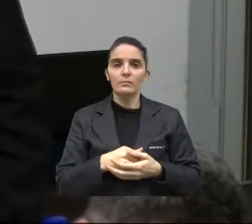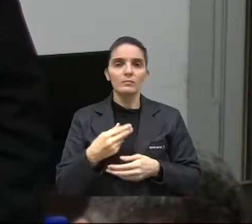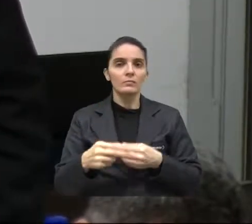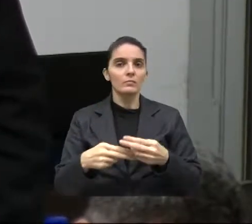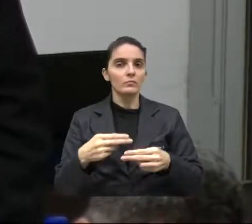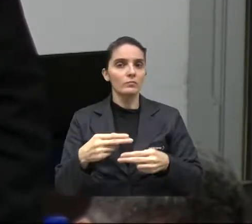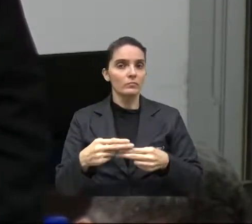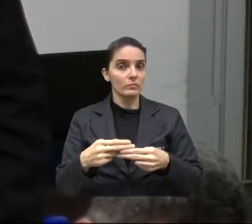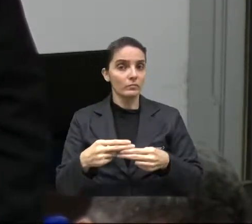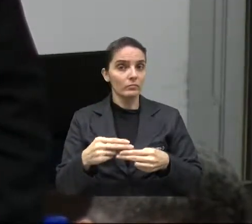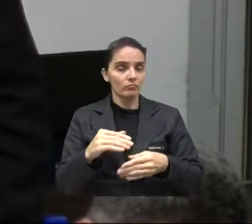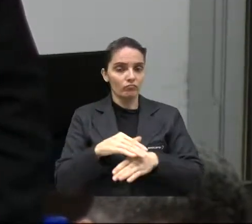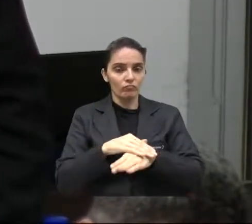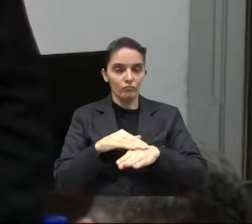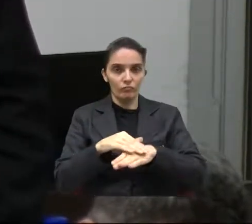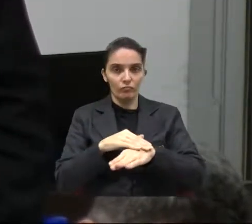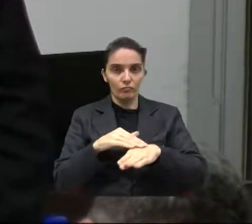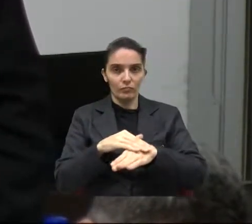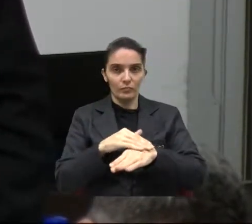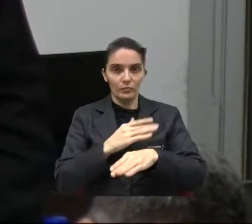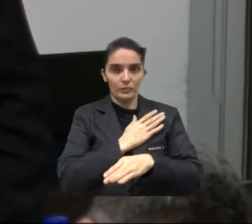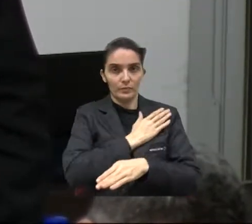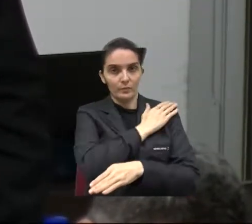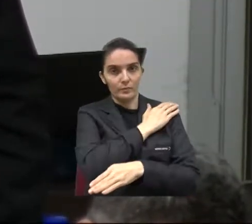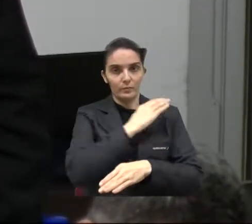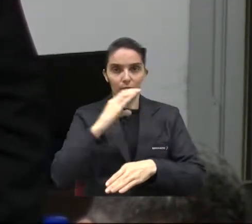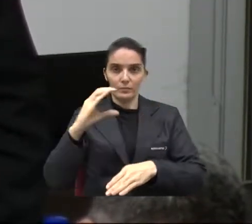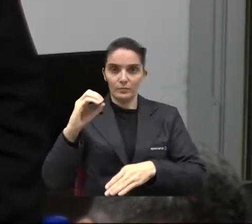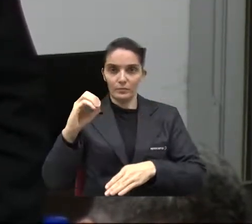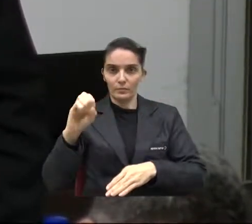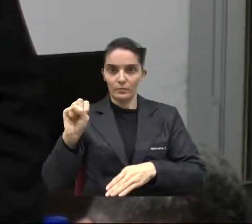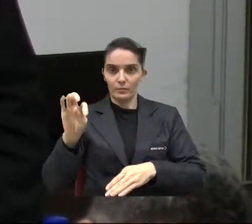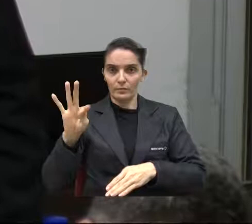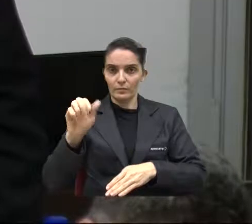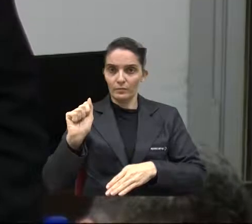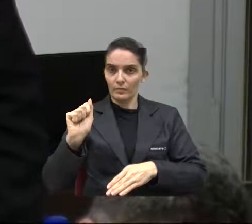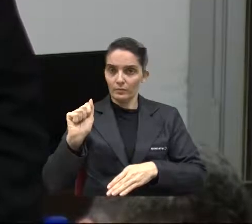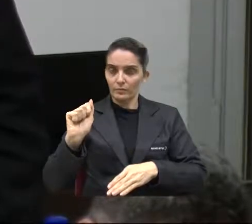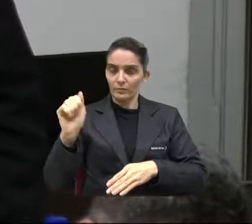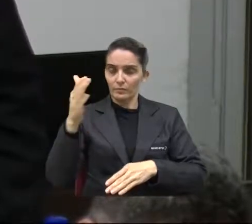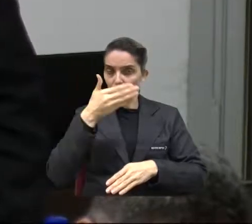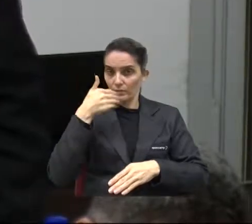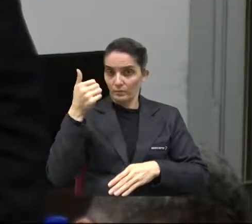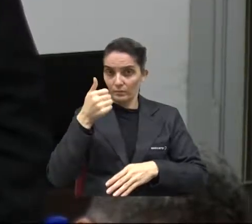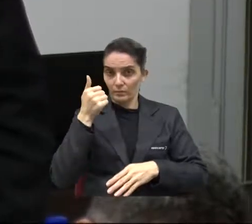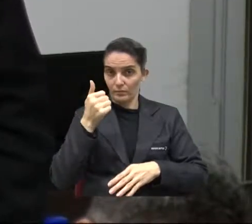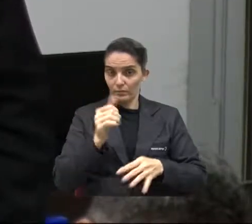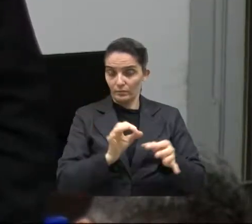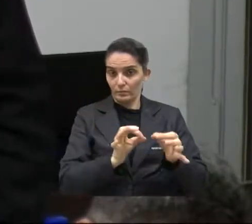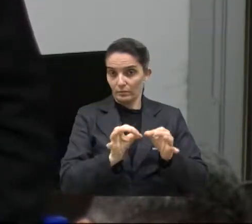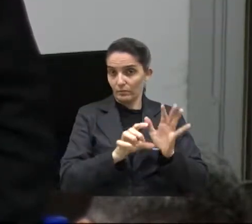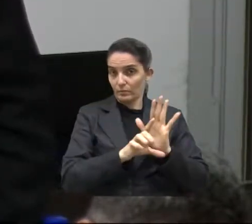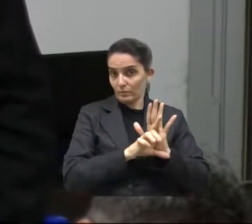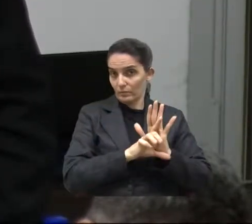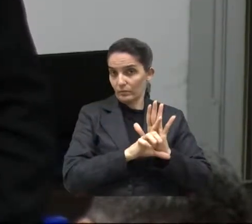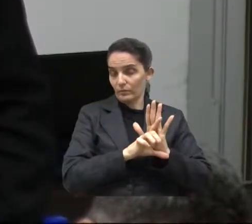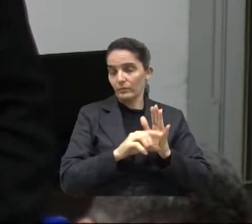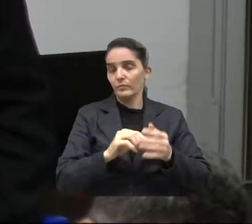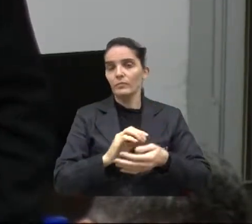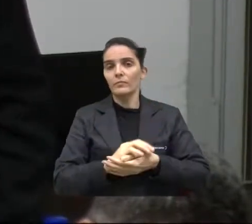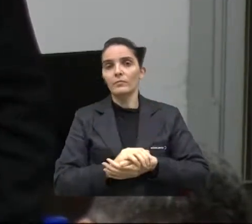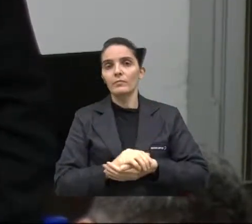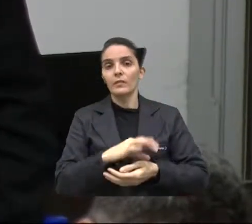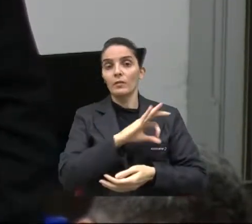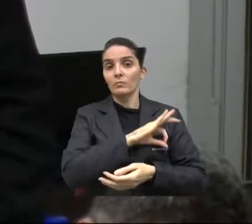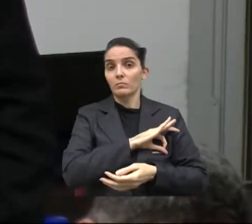com o capitão Costa, ele até deu a ideia para dar uma melhorada na lei, até mesmo para a atuação das